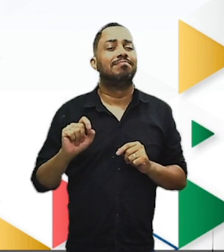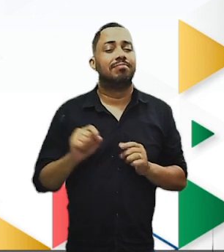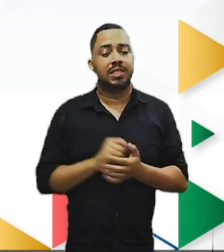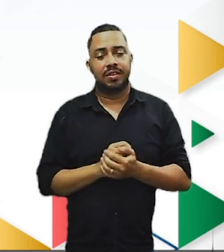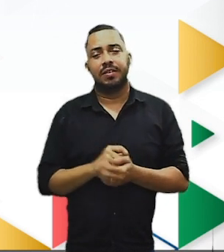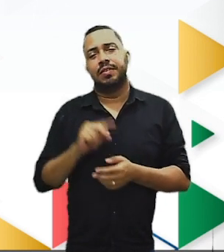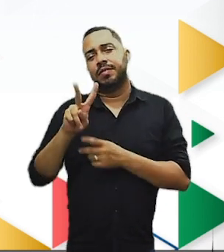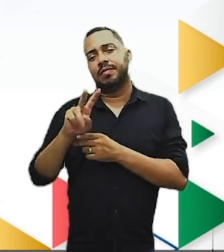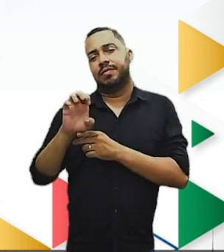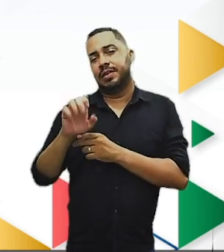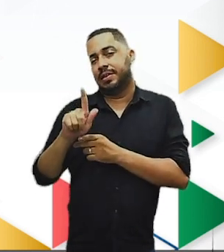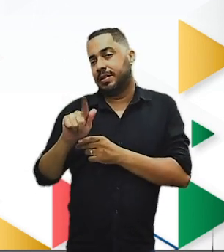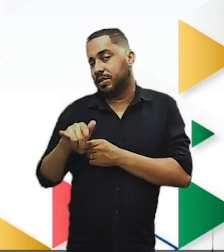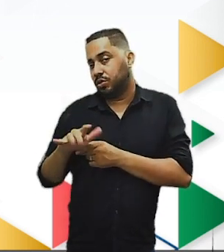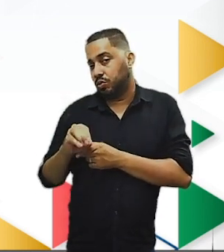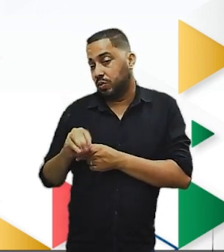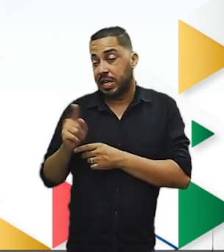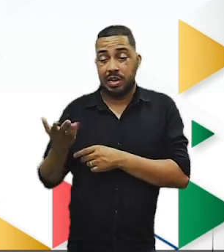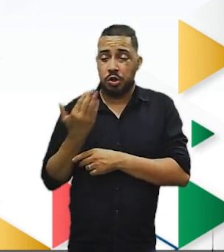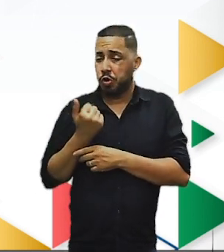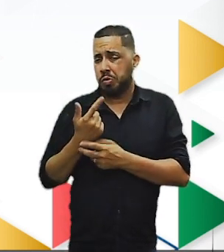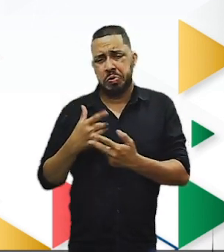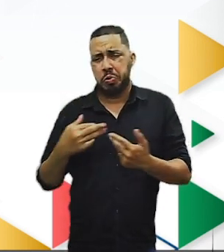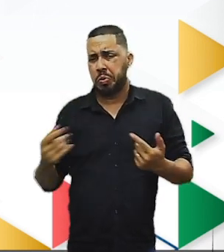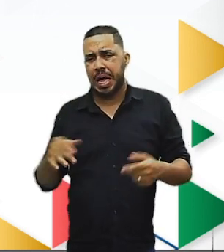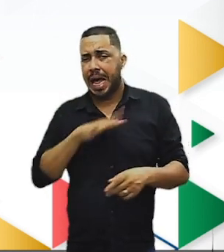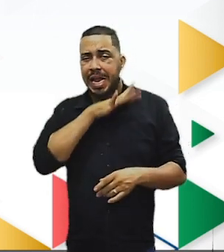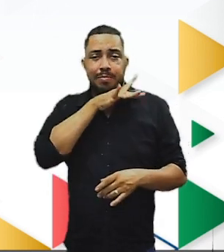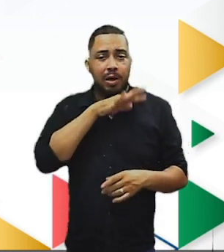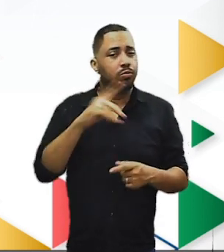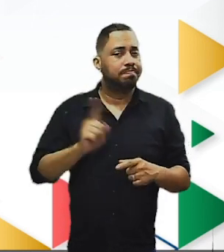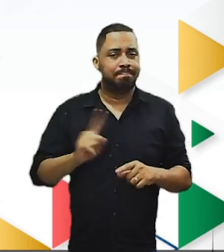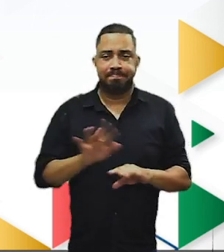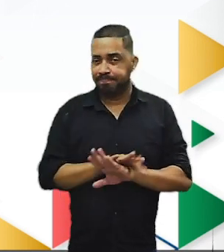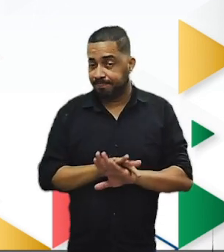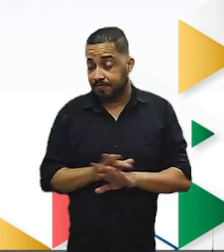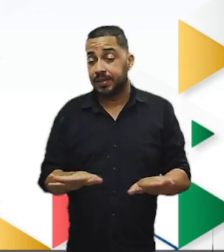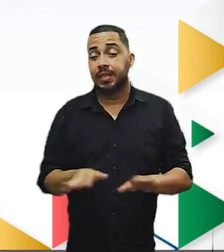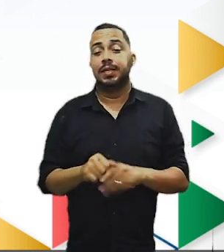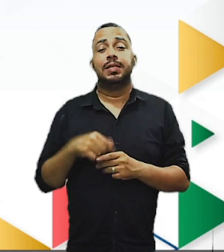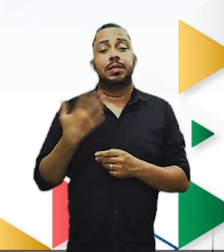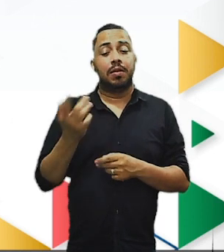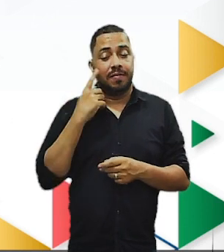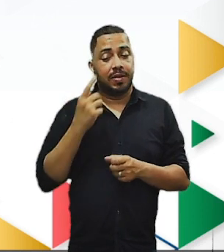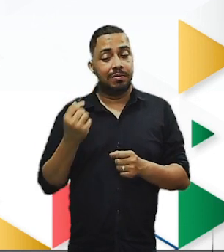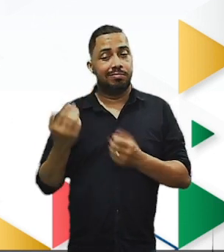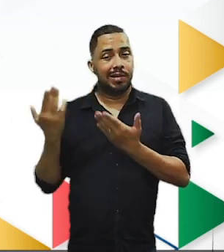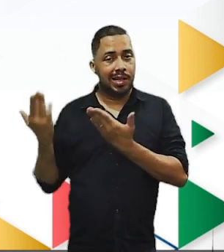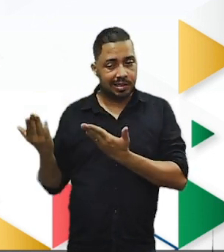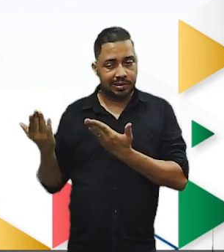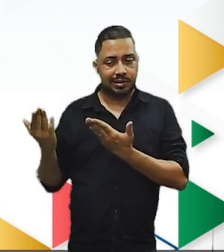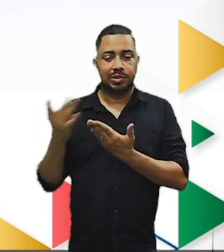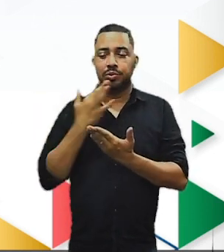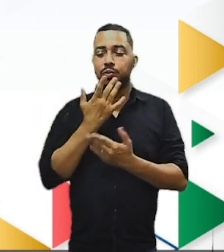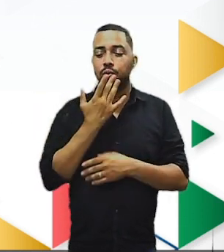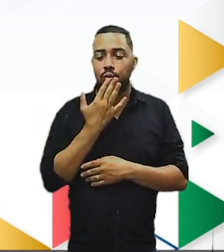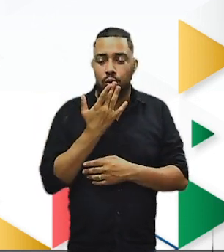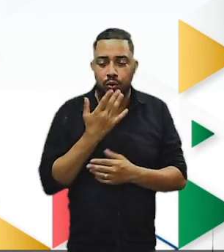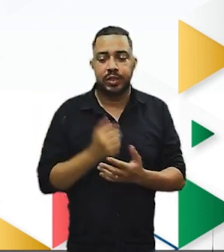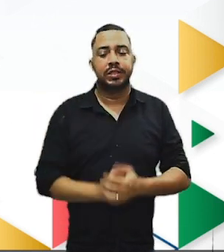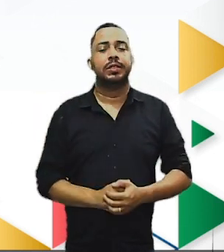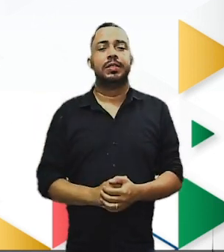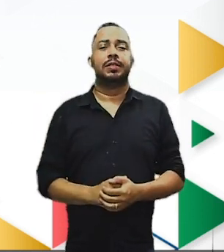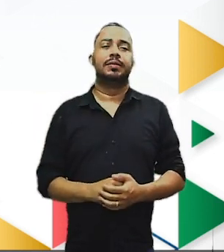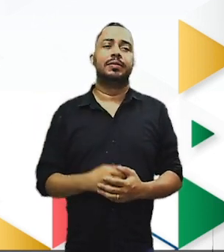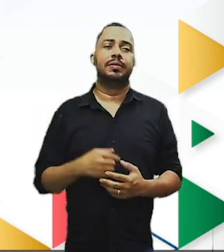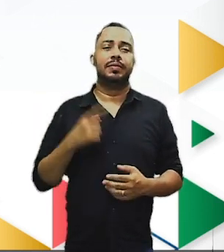é um público que não consome proteína animal. Então, veja, na tela podemos ver as cores, nós podemos ver